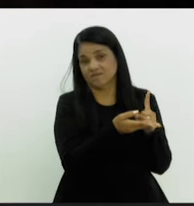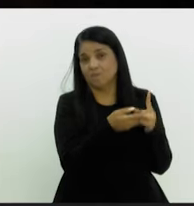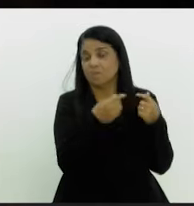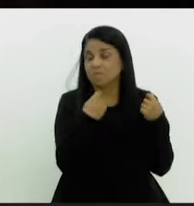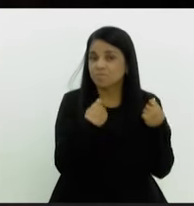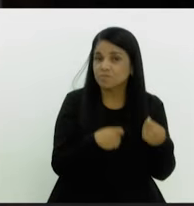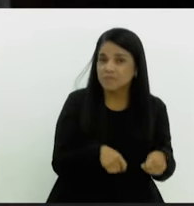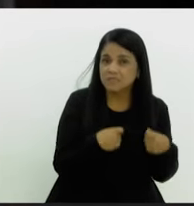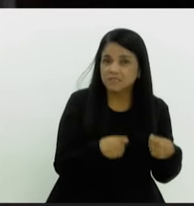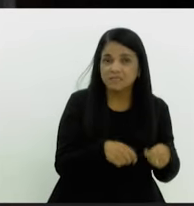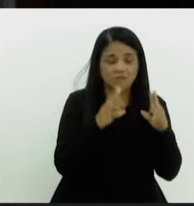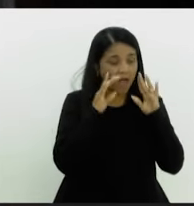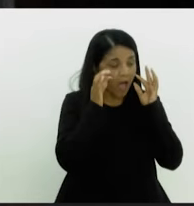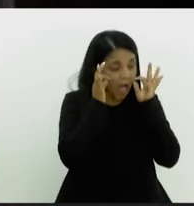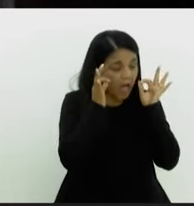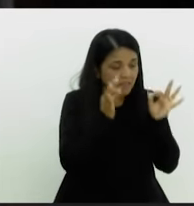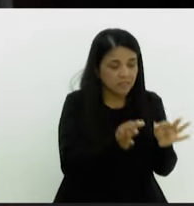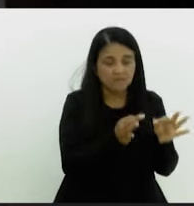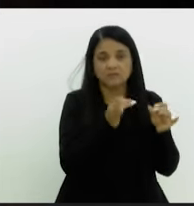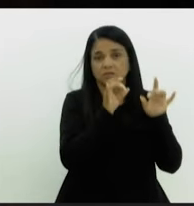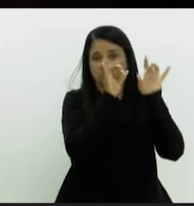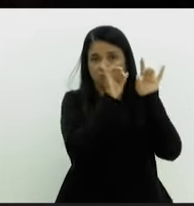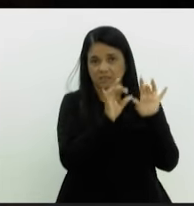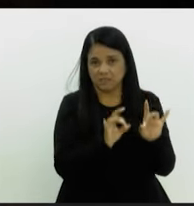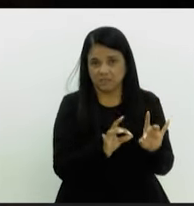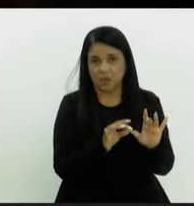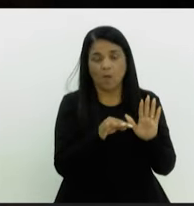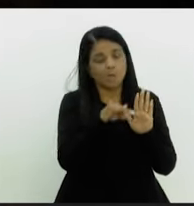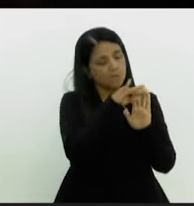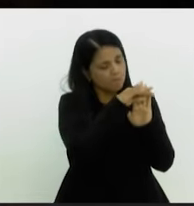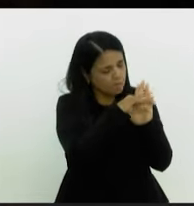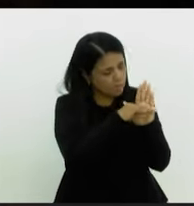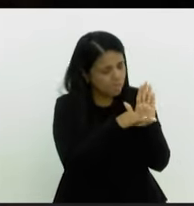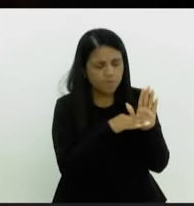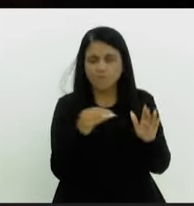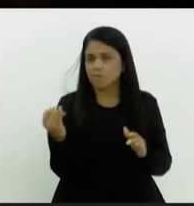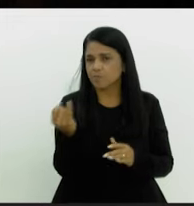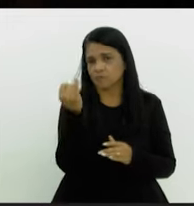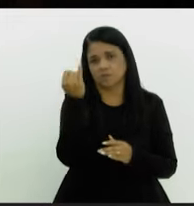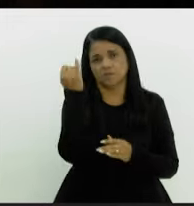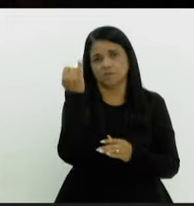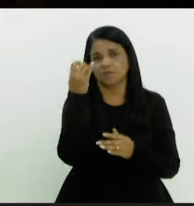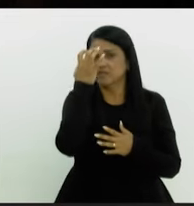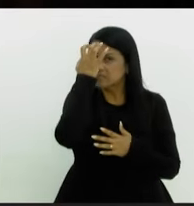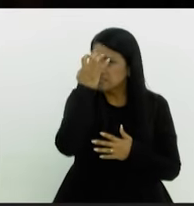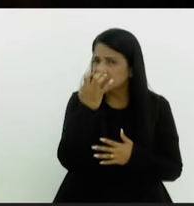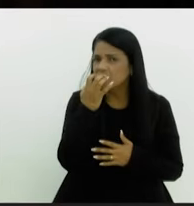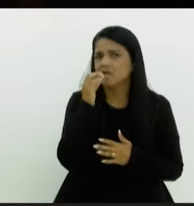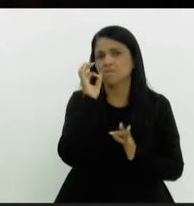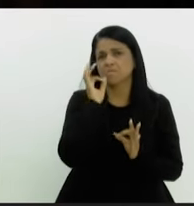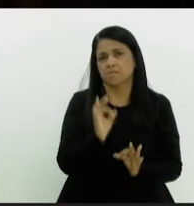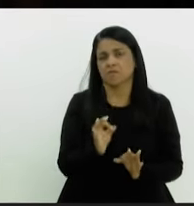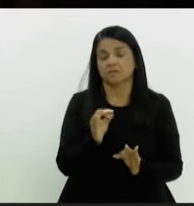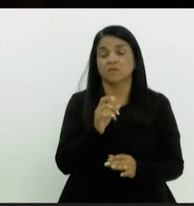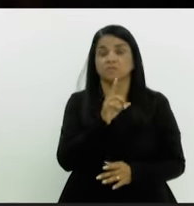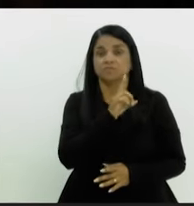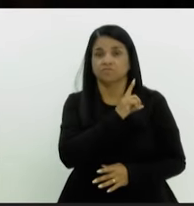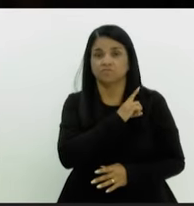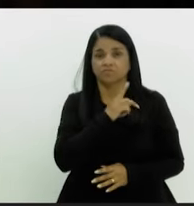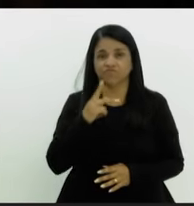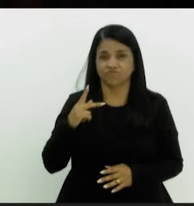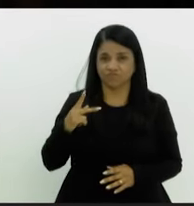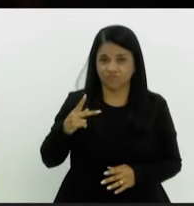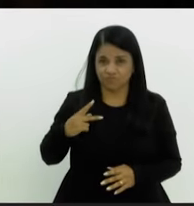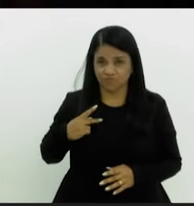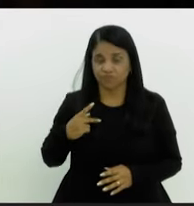precisam de uma atenção especial é uma pauta muito importante muito séria que é Defensoria nós temos uma